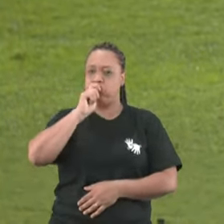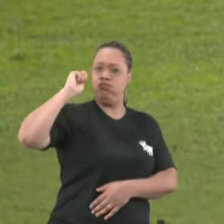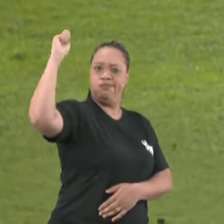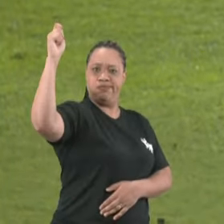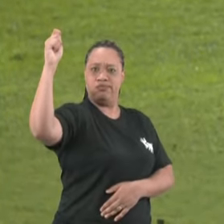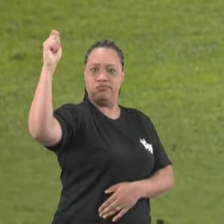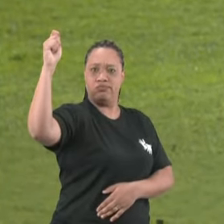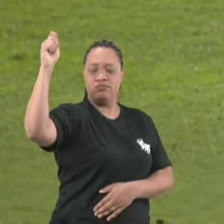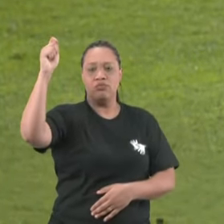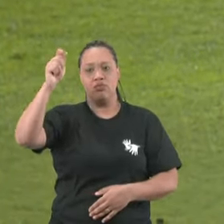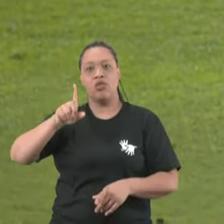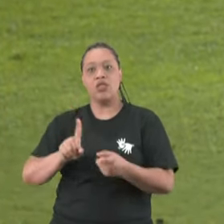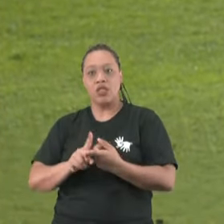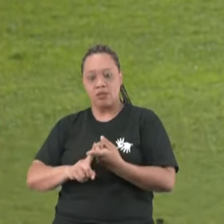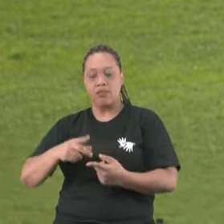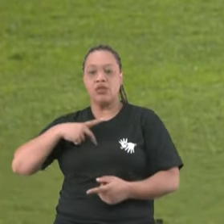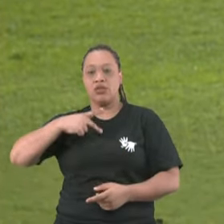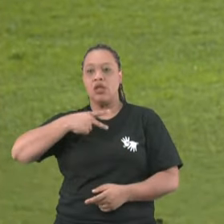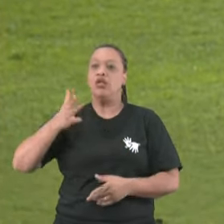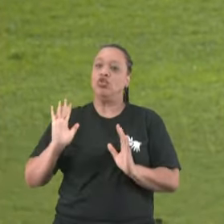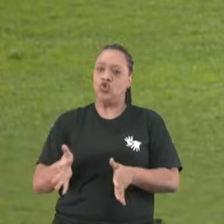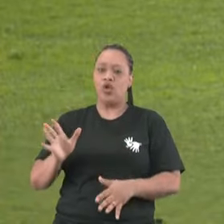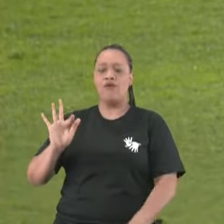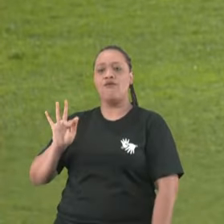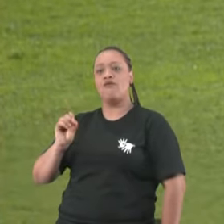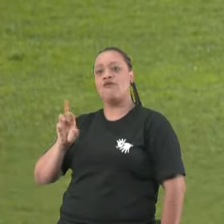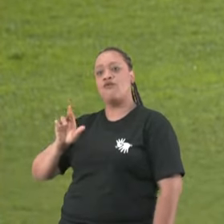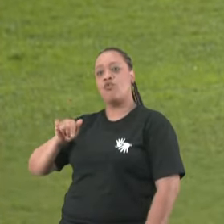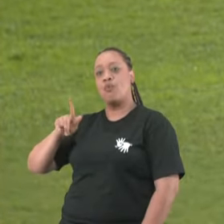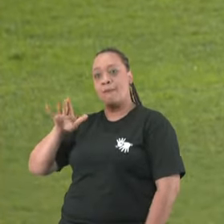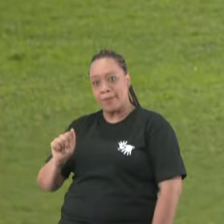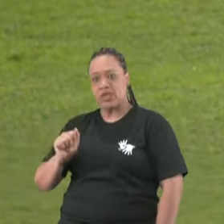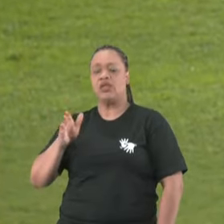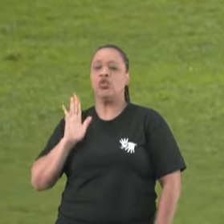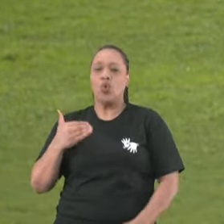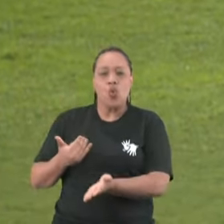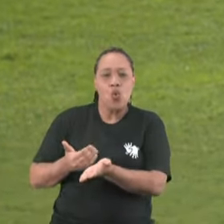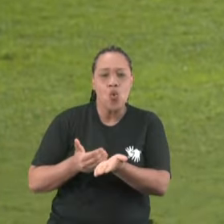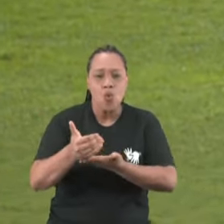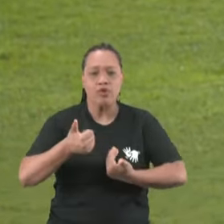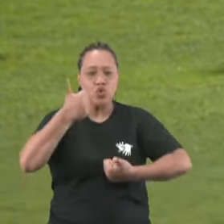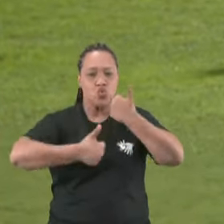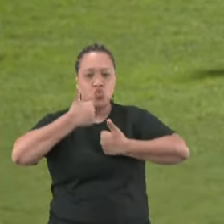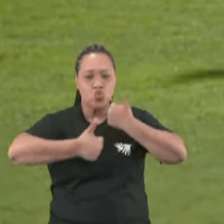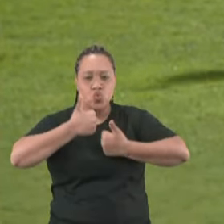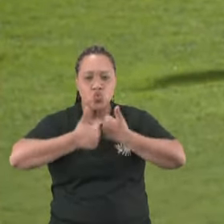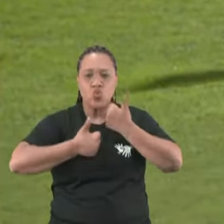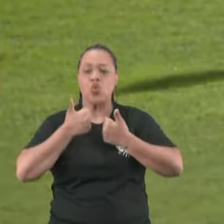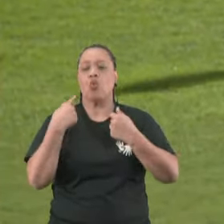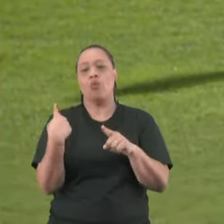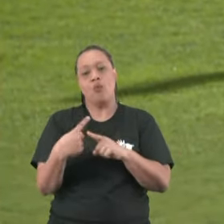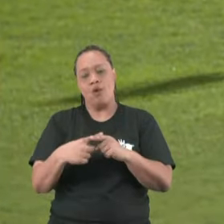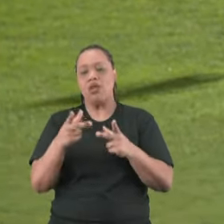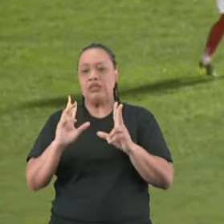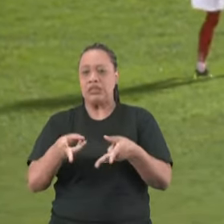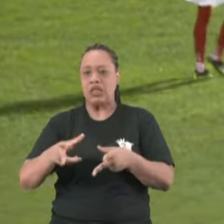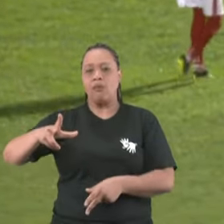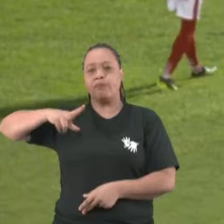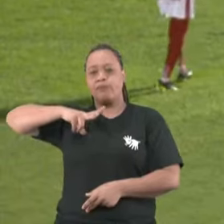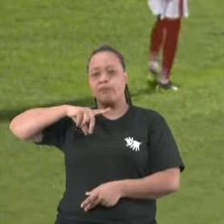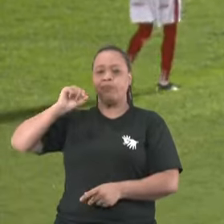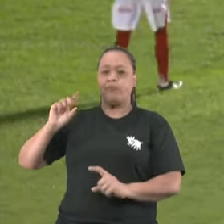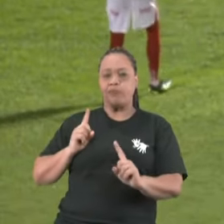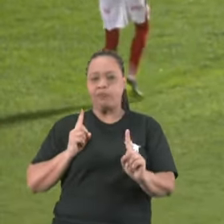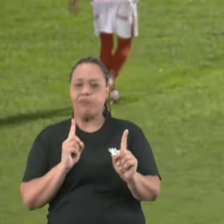também estava em vias de receber um cartãozinho, né? Porque desde o começo do jogo, por conta daquelas jogadas individuais do Kellington,